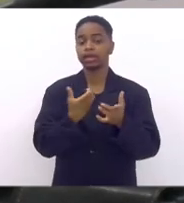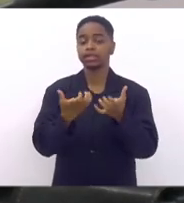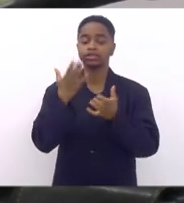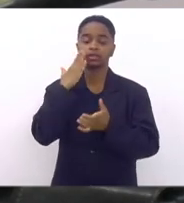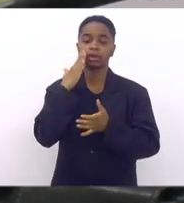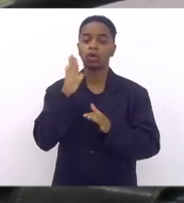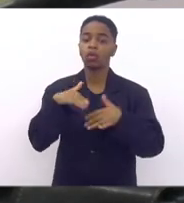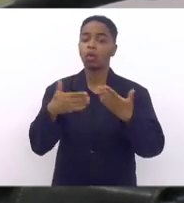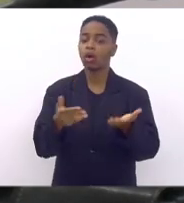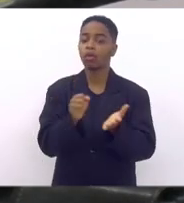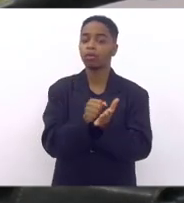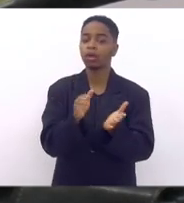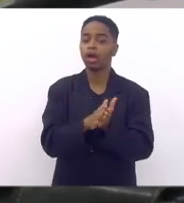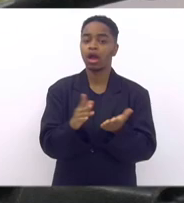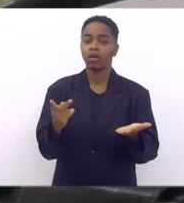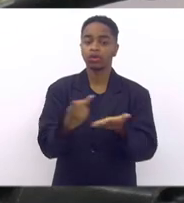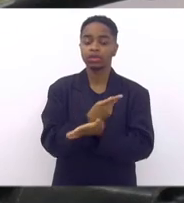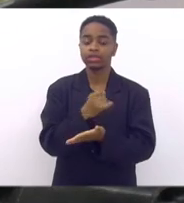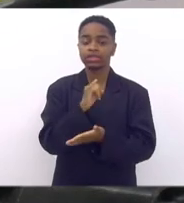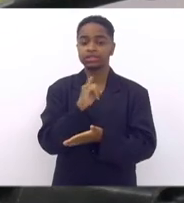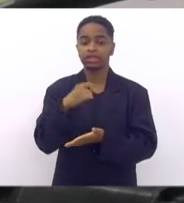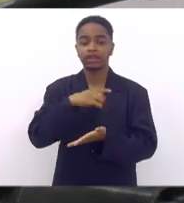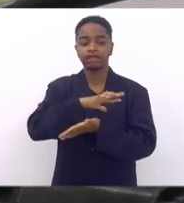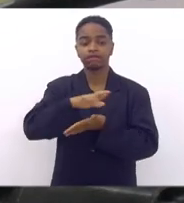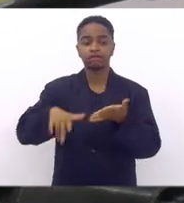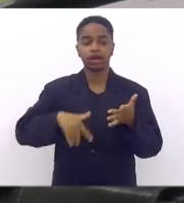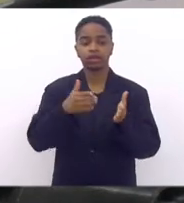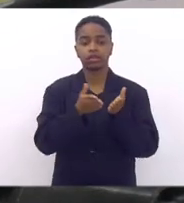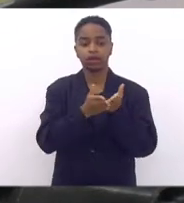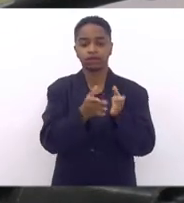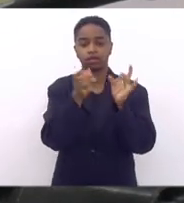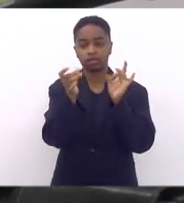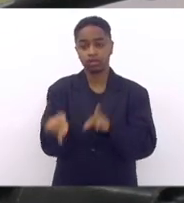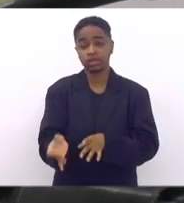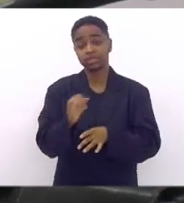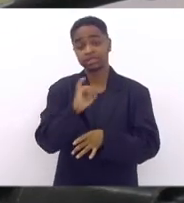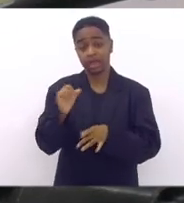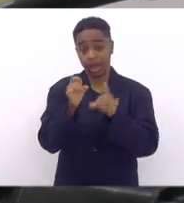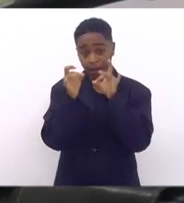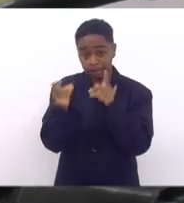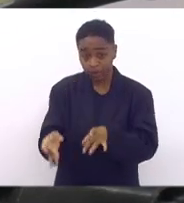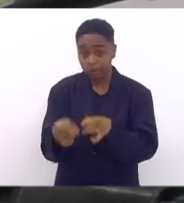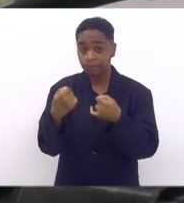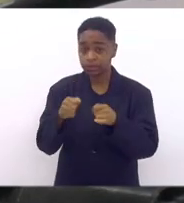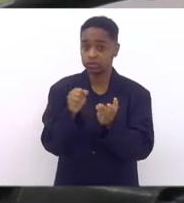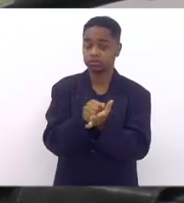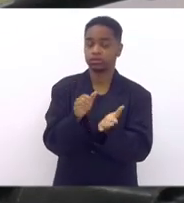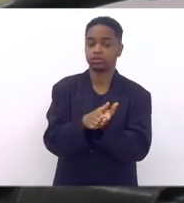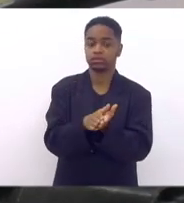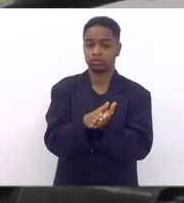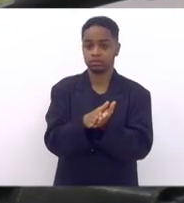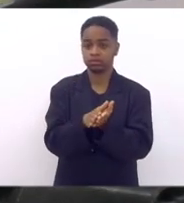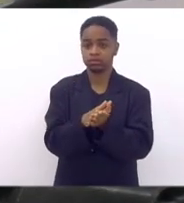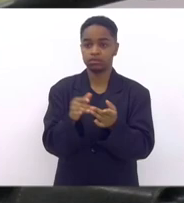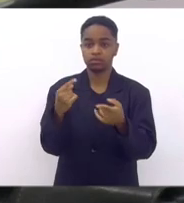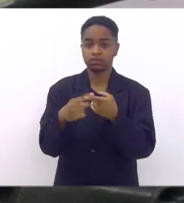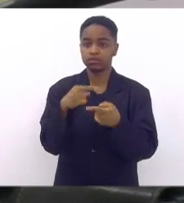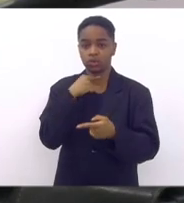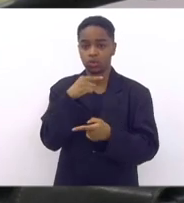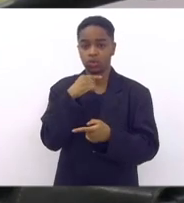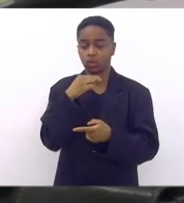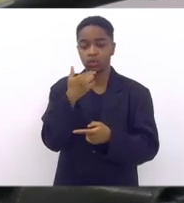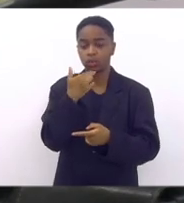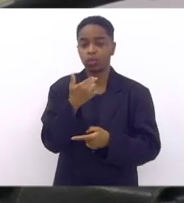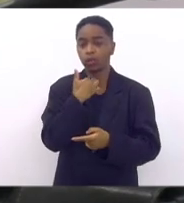punições aplicadas nos casos das dezenas de navios abandonados vocês estão aband tem que ter o quê tem que ter multa vão ficar